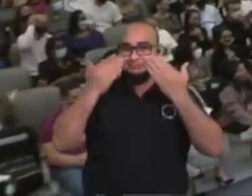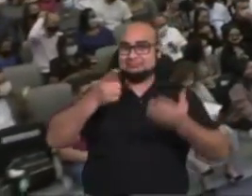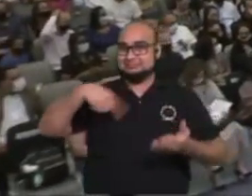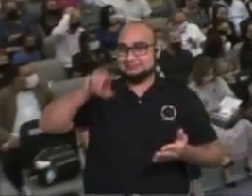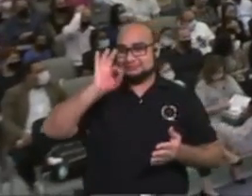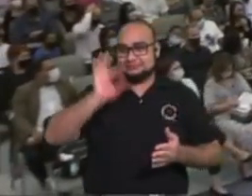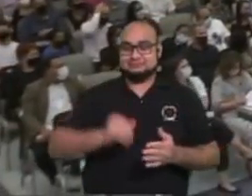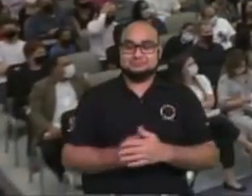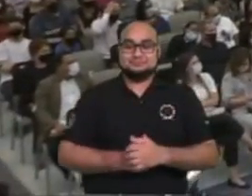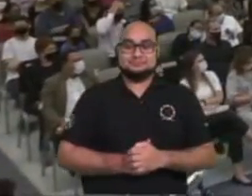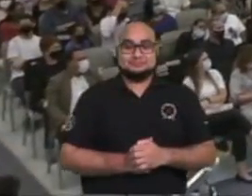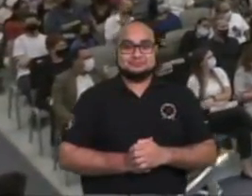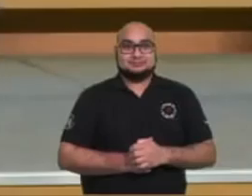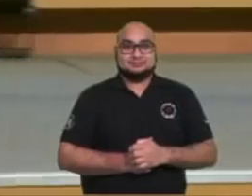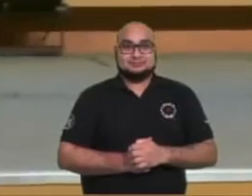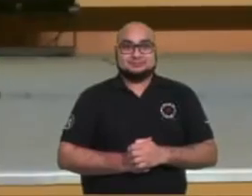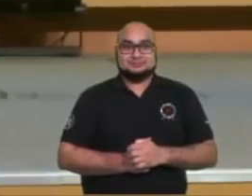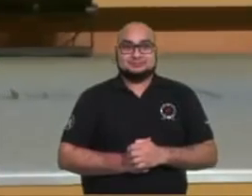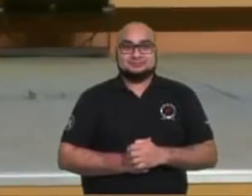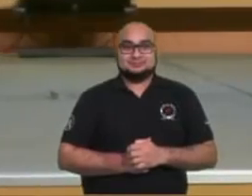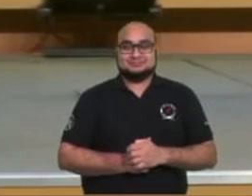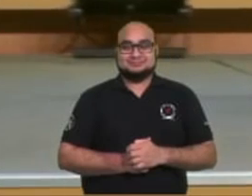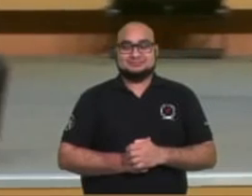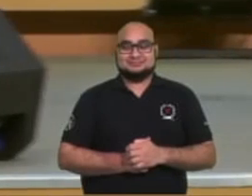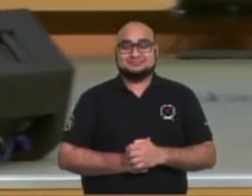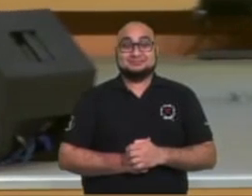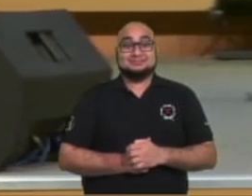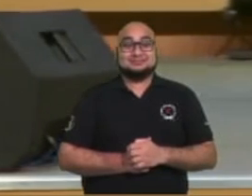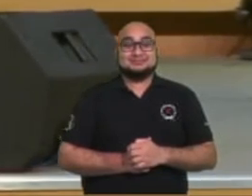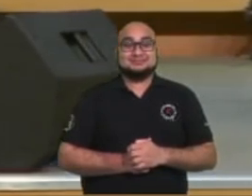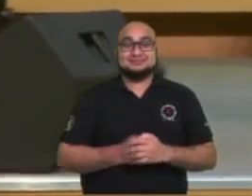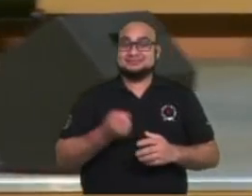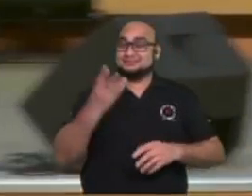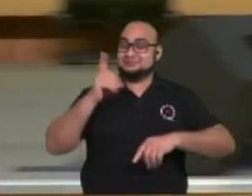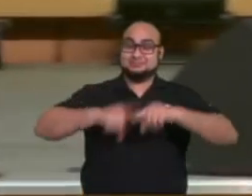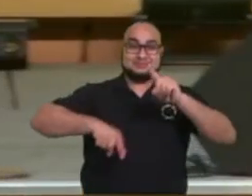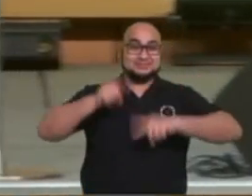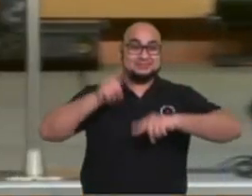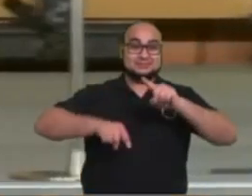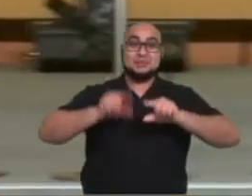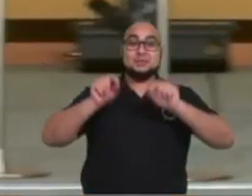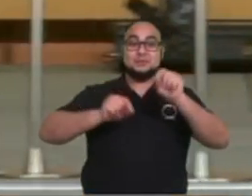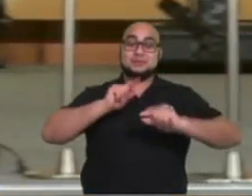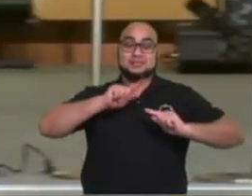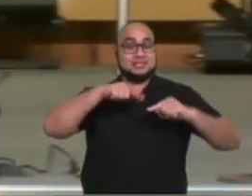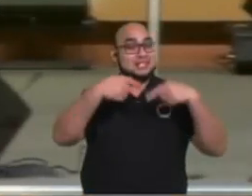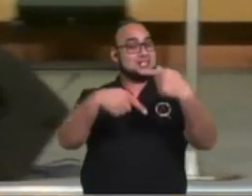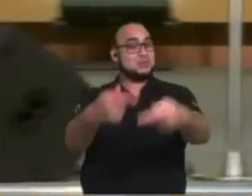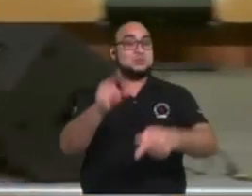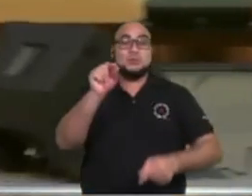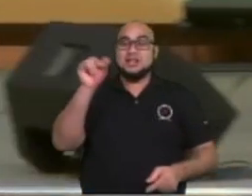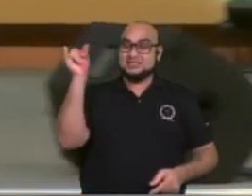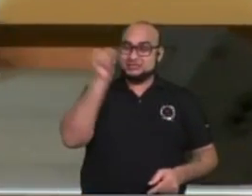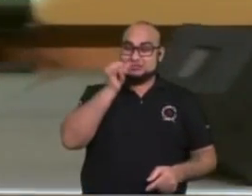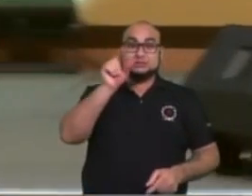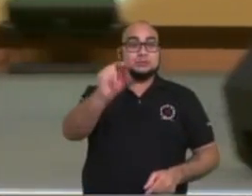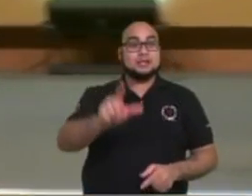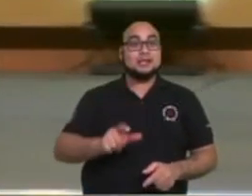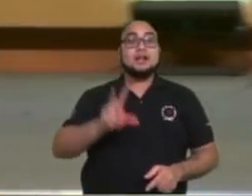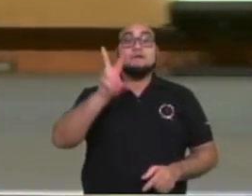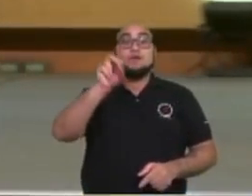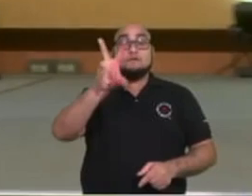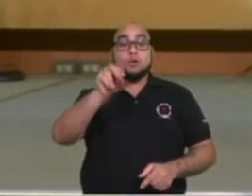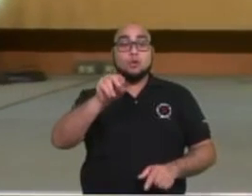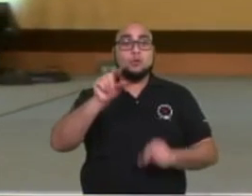vocês e quantas vezes é o xinguei a geração a mãe avó tudo que ele tinha direito mas não